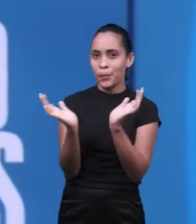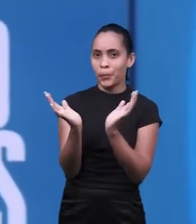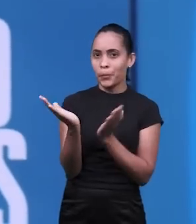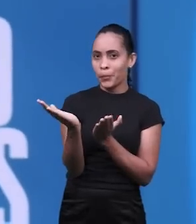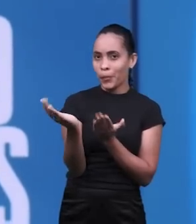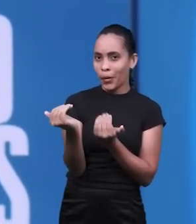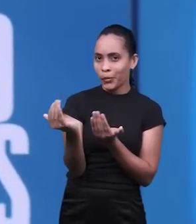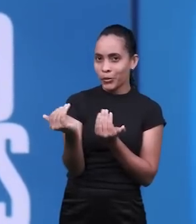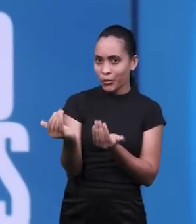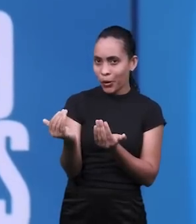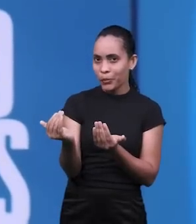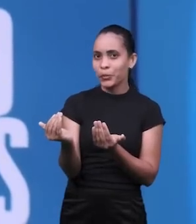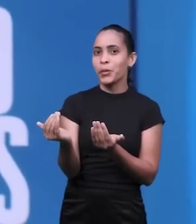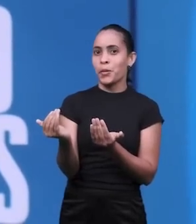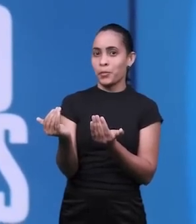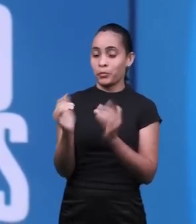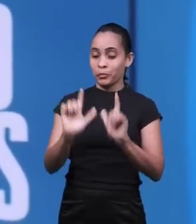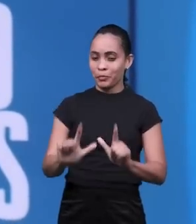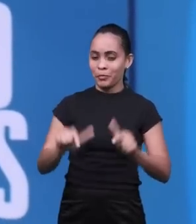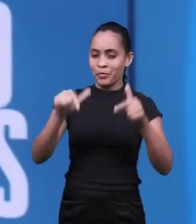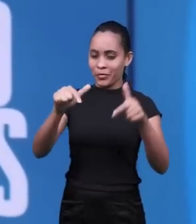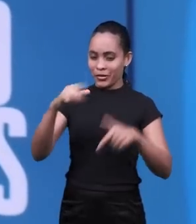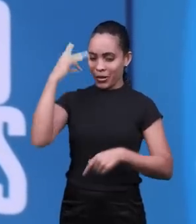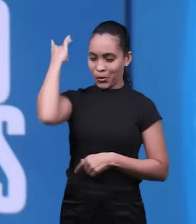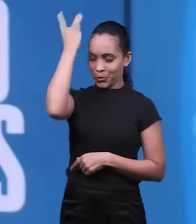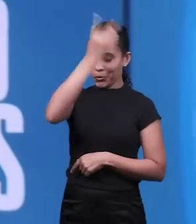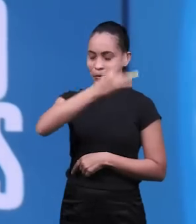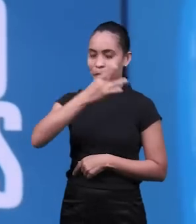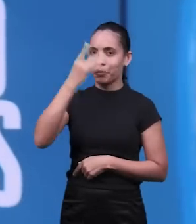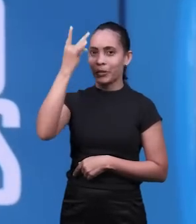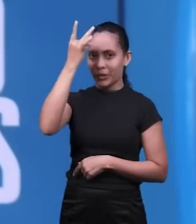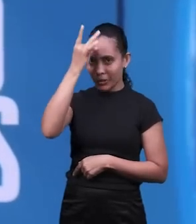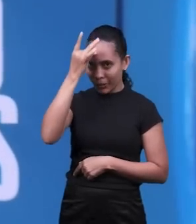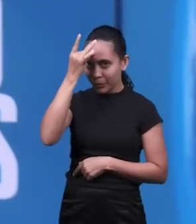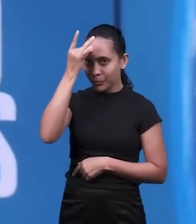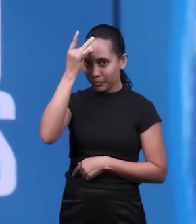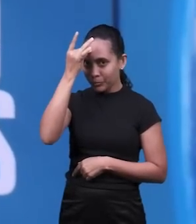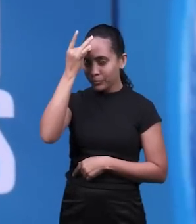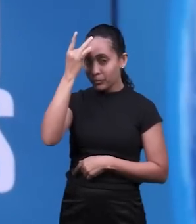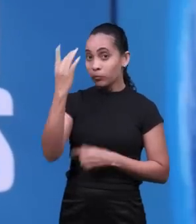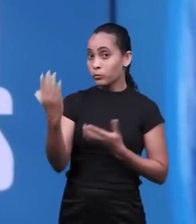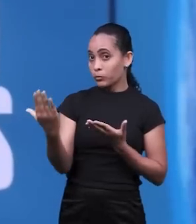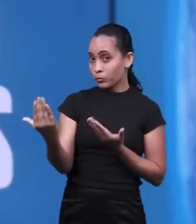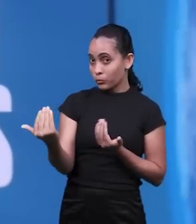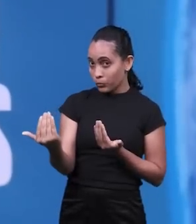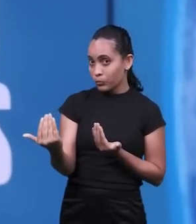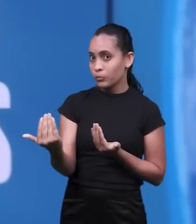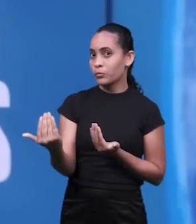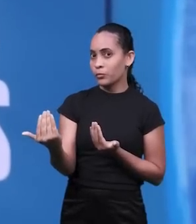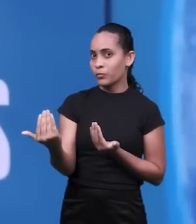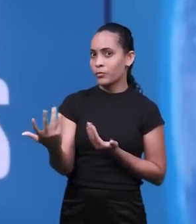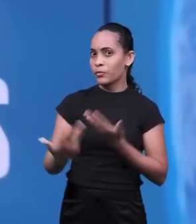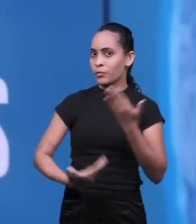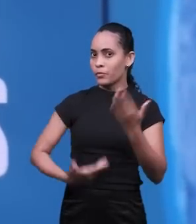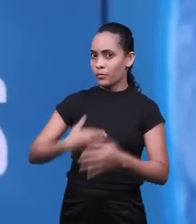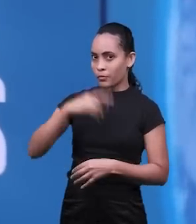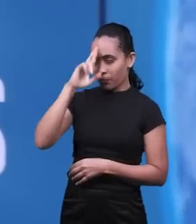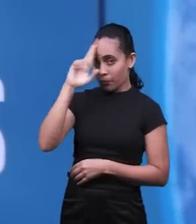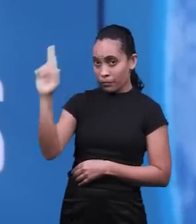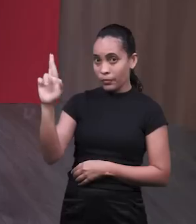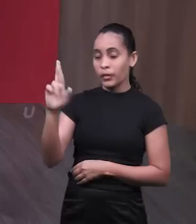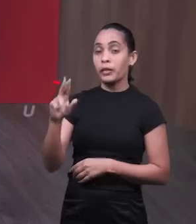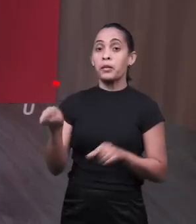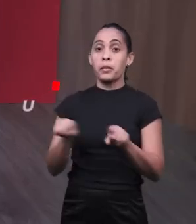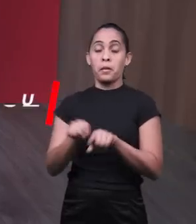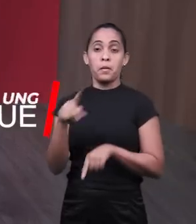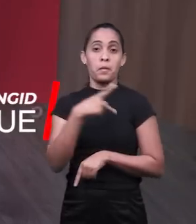o Senhor tem feito um grande avivamento no meio dos jovens da casa do Senhor. Gostaríamos de apresentar o pastor